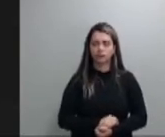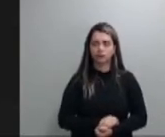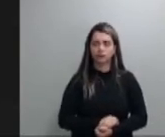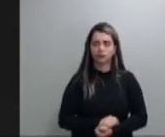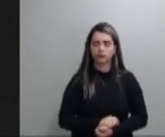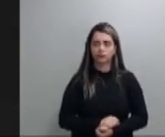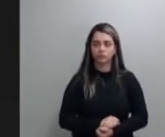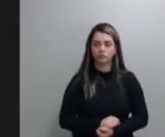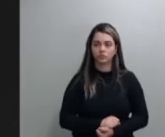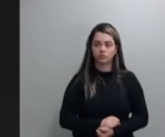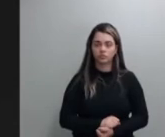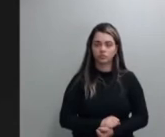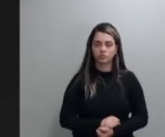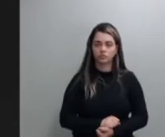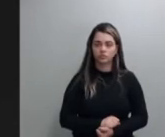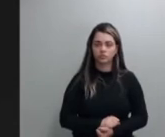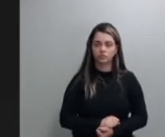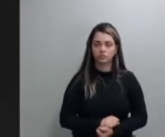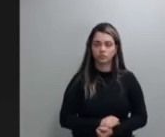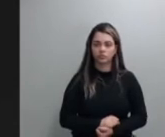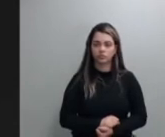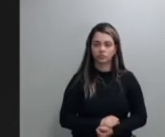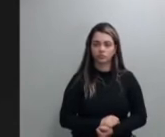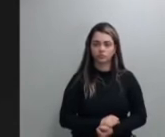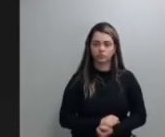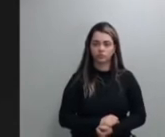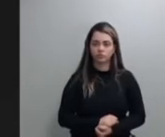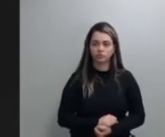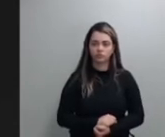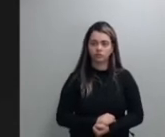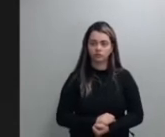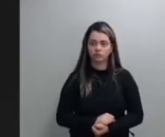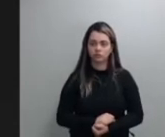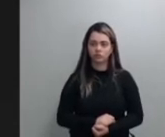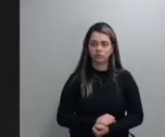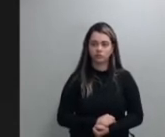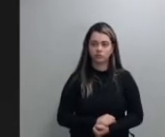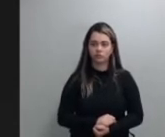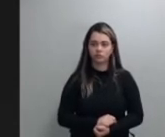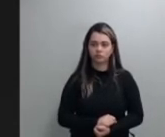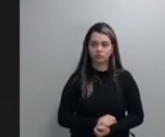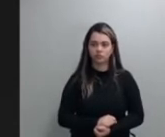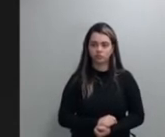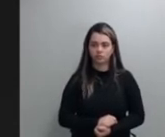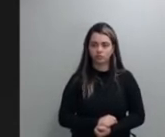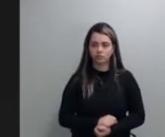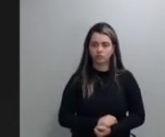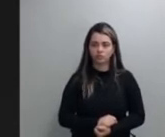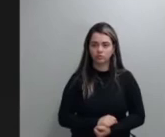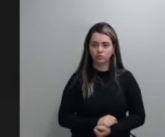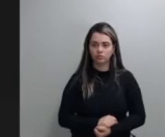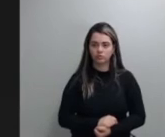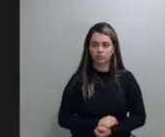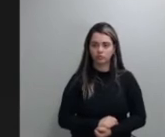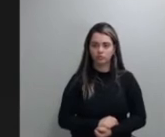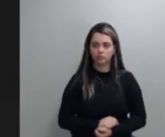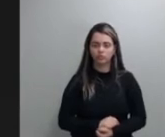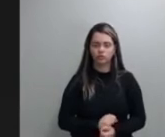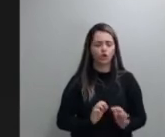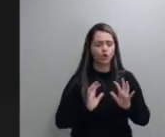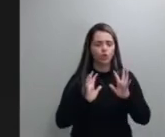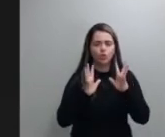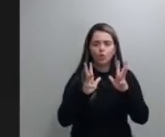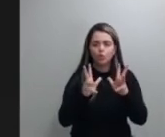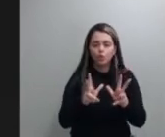contradições e omissões, todas as hipóteses do artigo 1022, e de uma